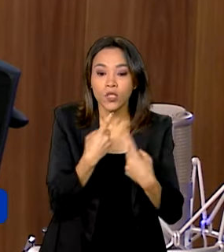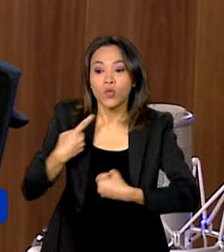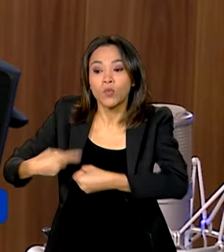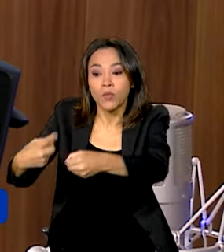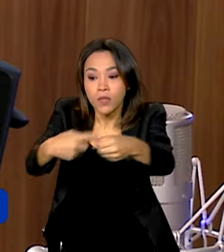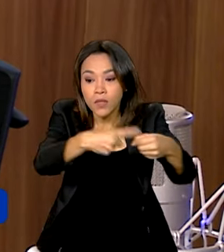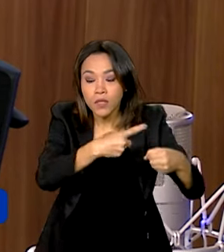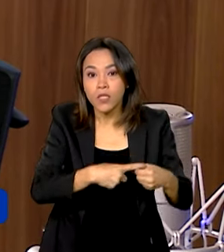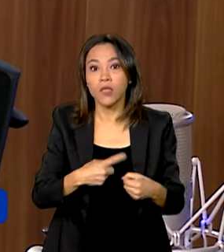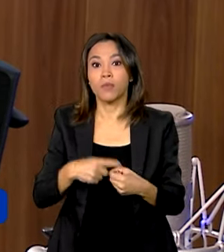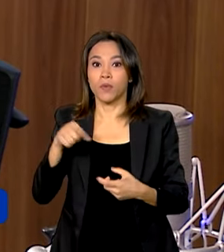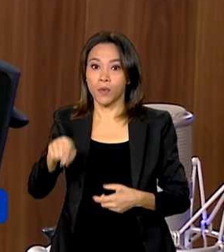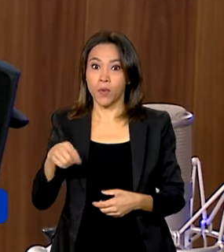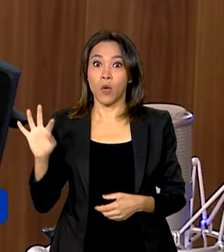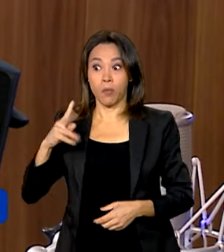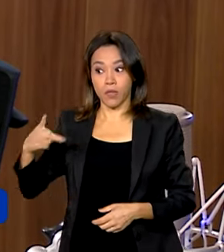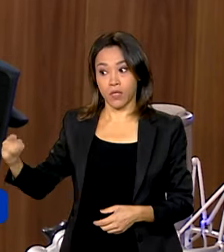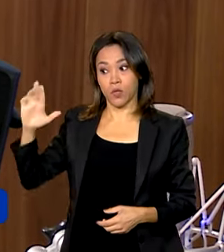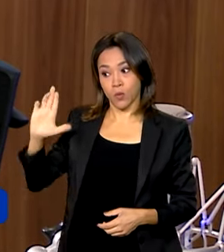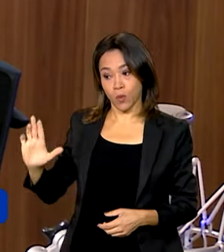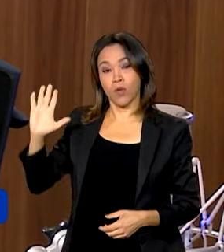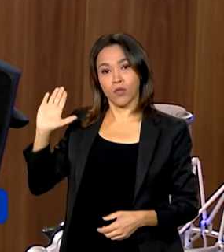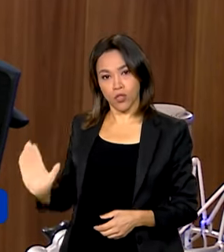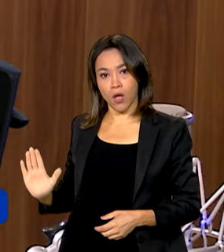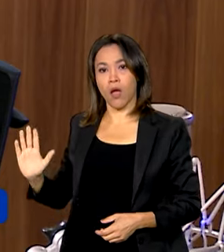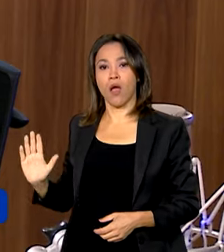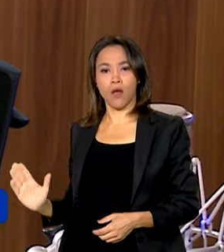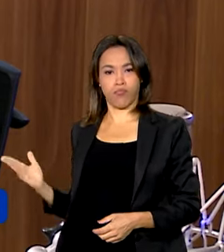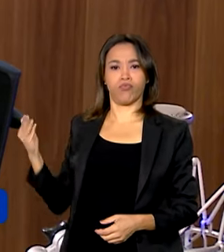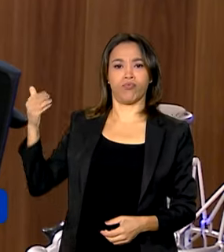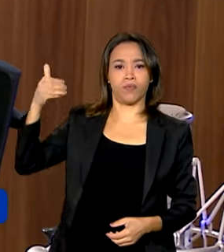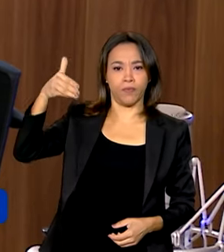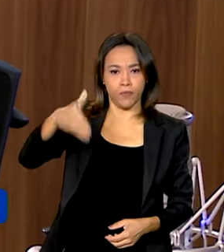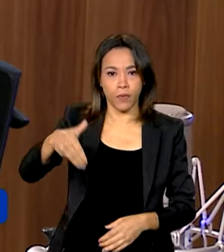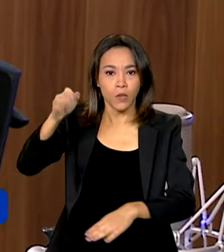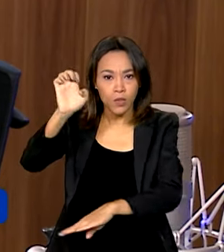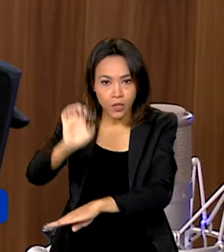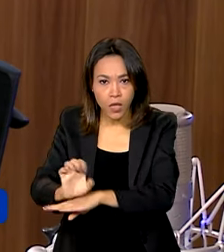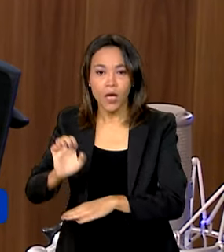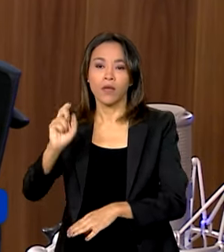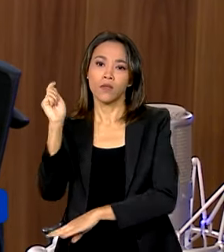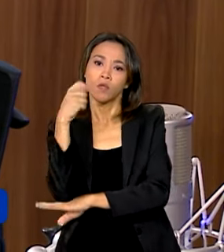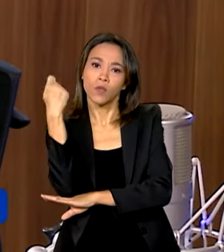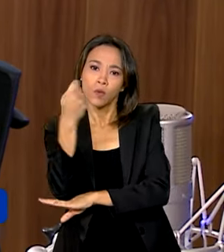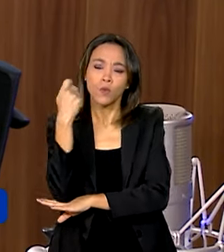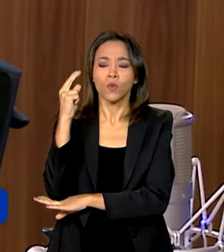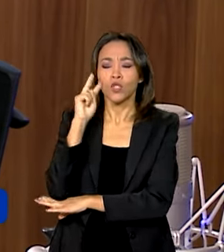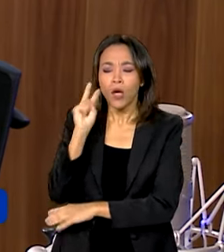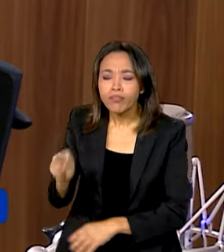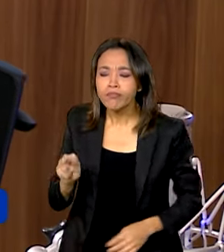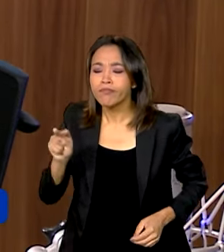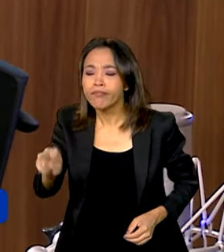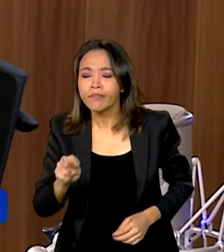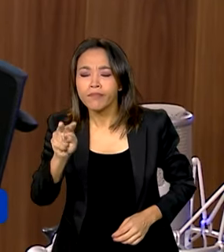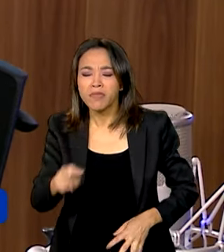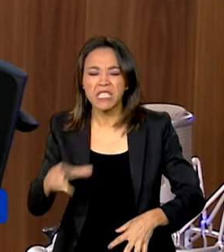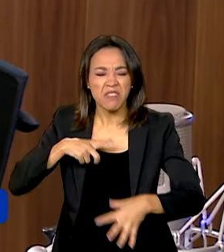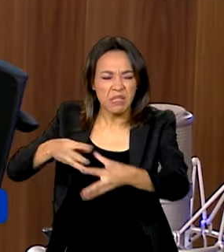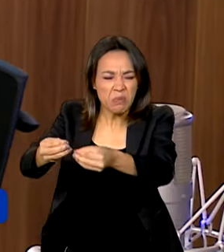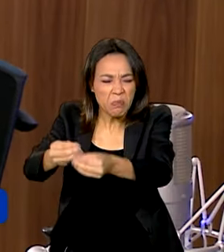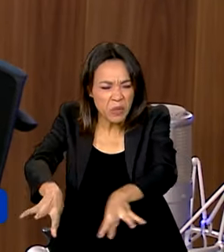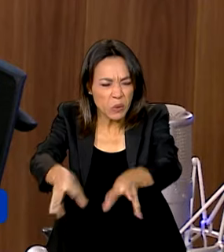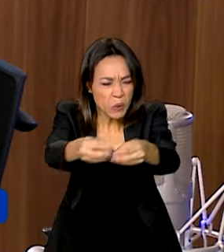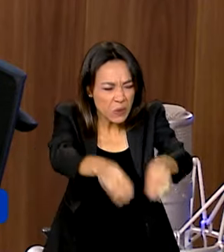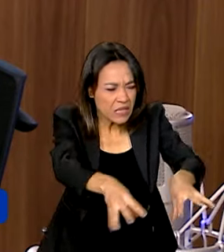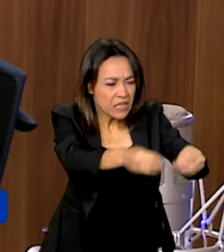permanentemente o presidente Lula já foi eh no Rio Grande do Sul tanto na região mais atingida ali do Vale